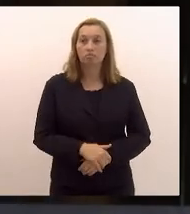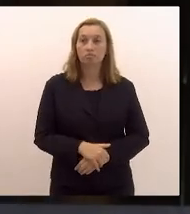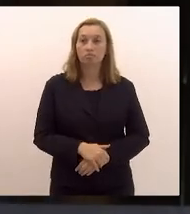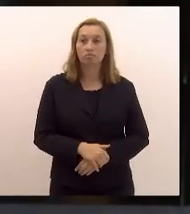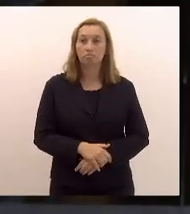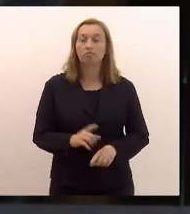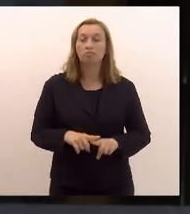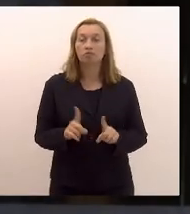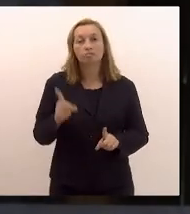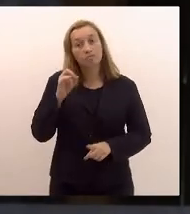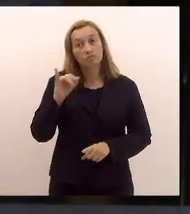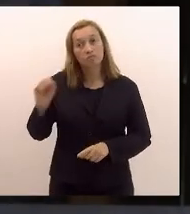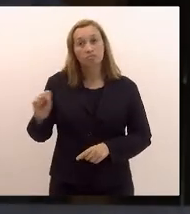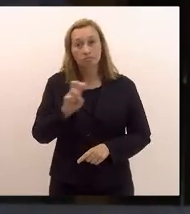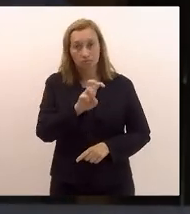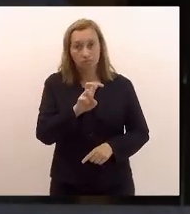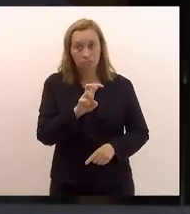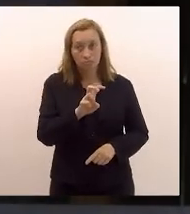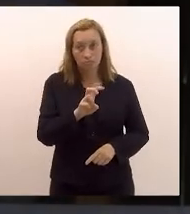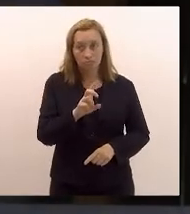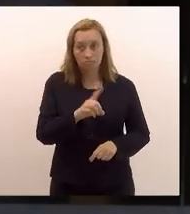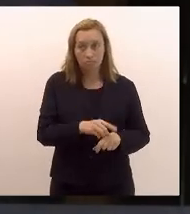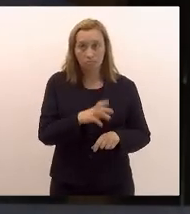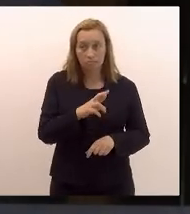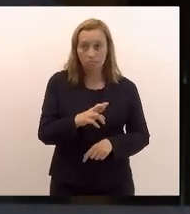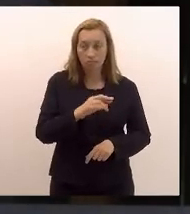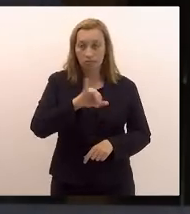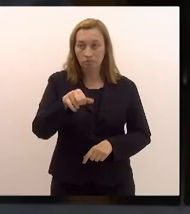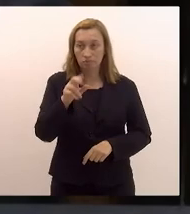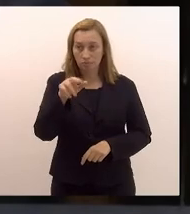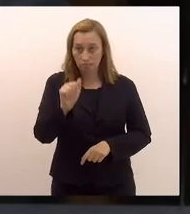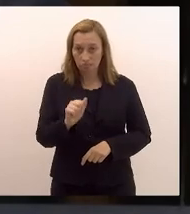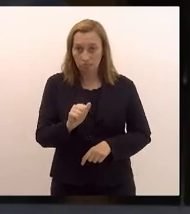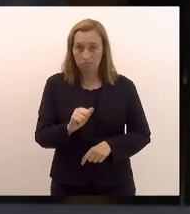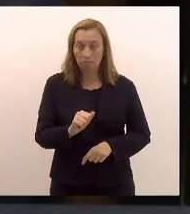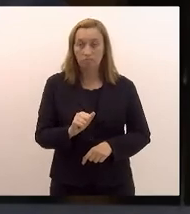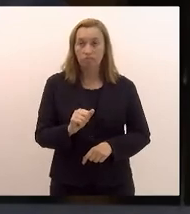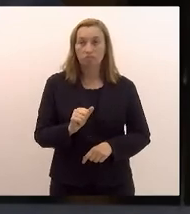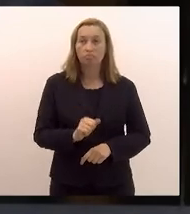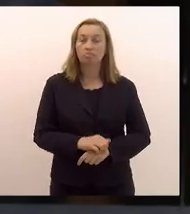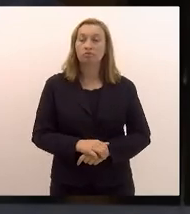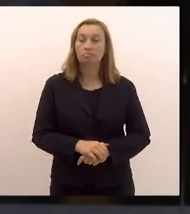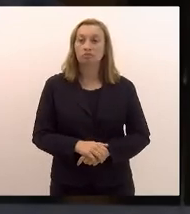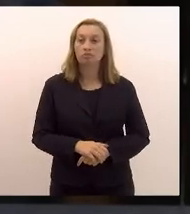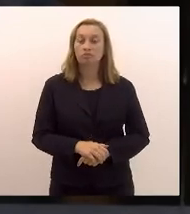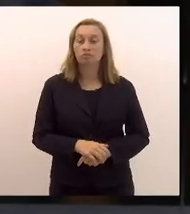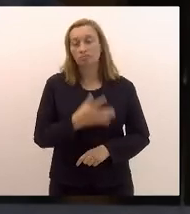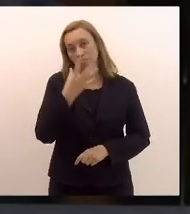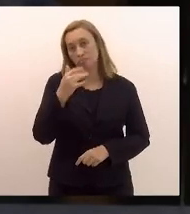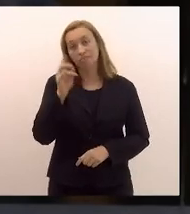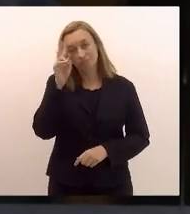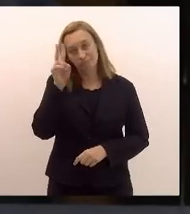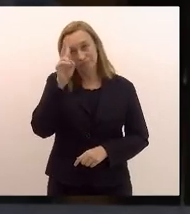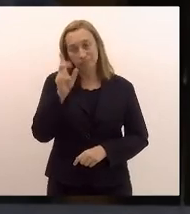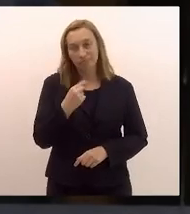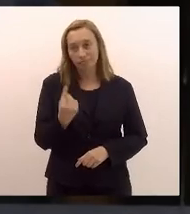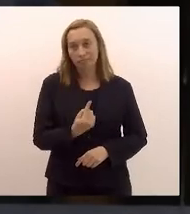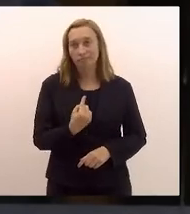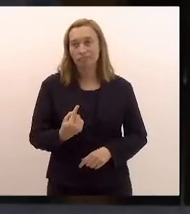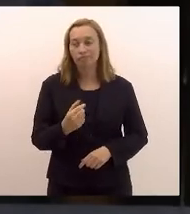mas aquele dia cinco a Doutora Juliana doutora carmém doutora Andreia vai ficar na história